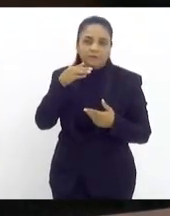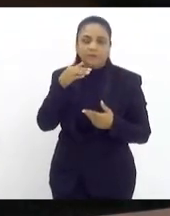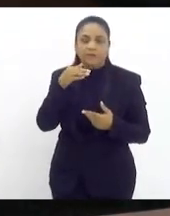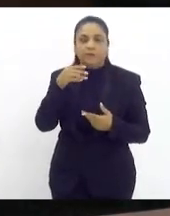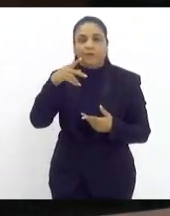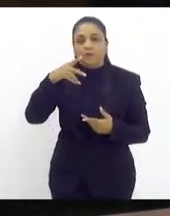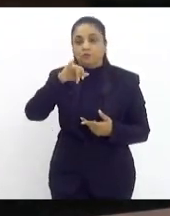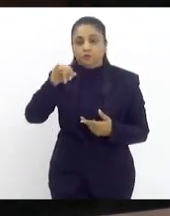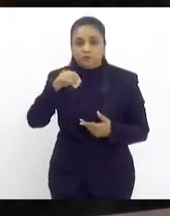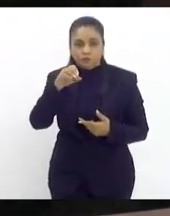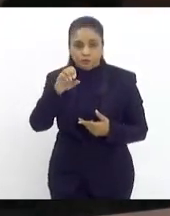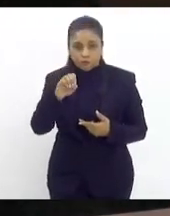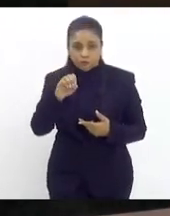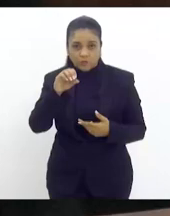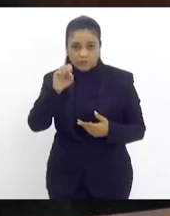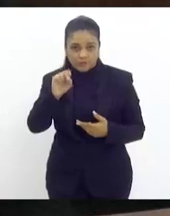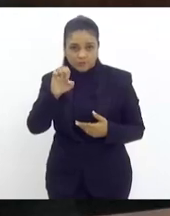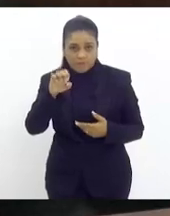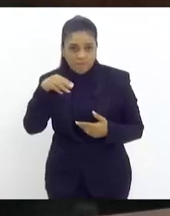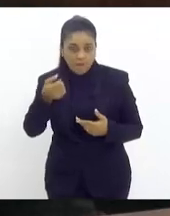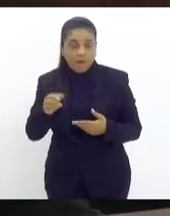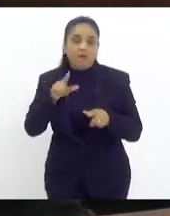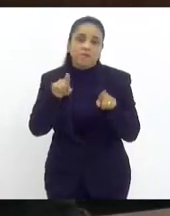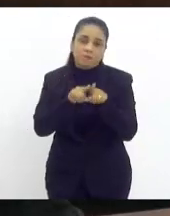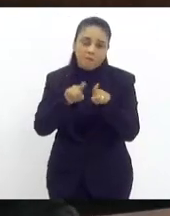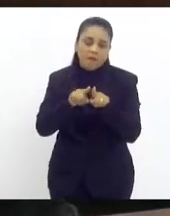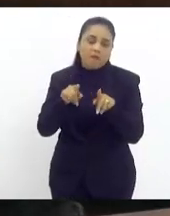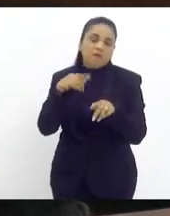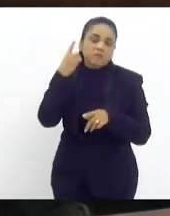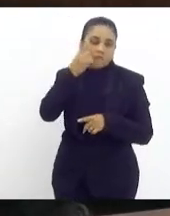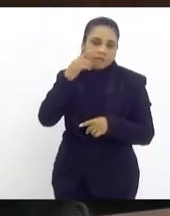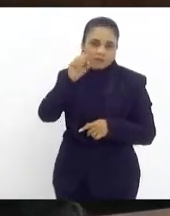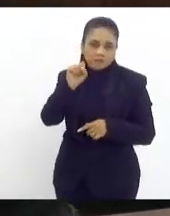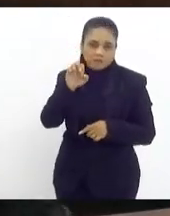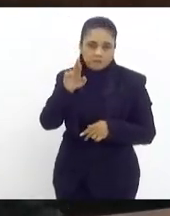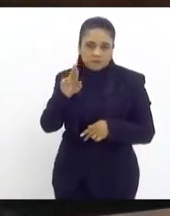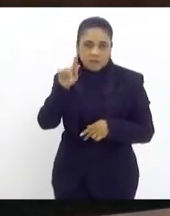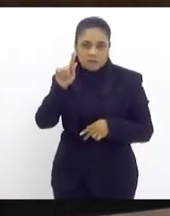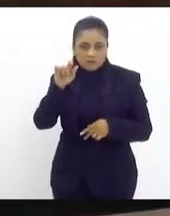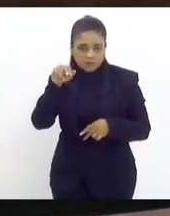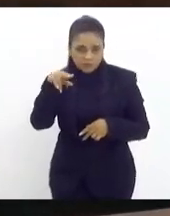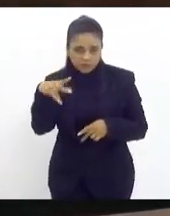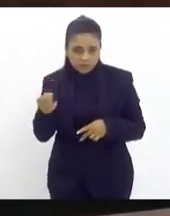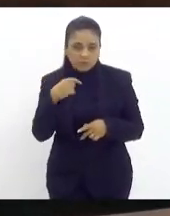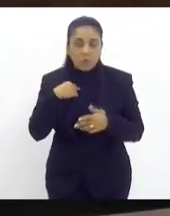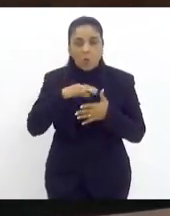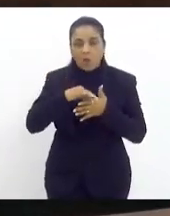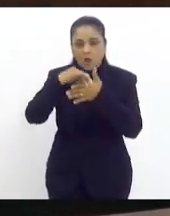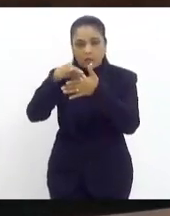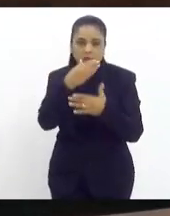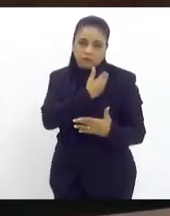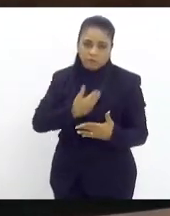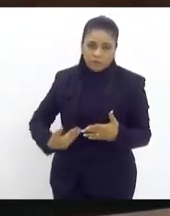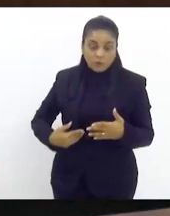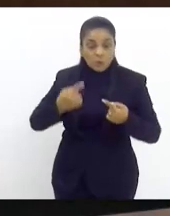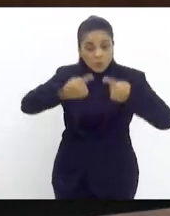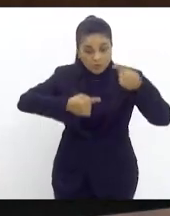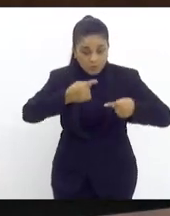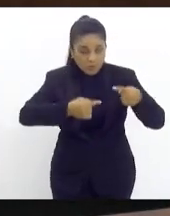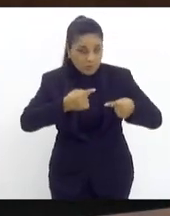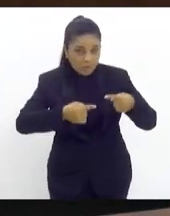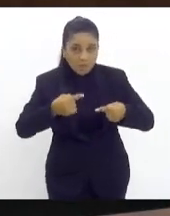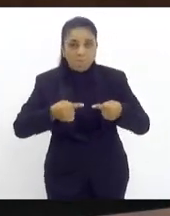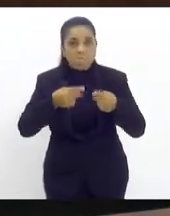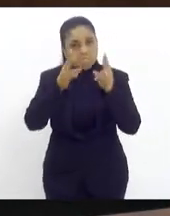pelo nosso Líder Deputado Serginho e digo que estou à disposição Deputado é o líder de governo a discutir esse tema Rio de Janeiro não pode perder